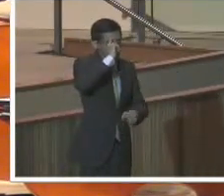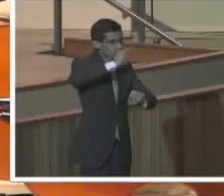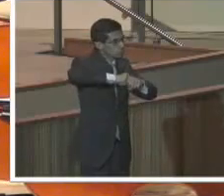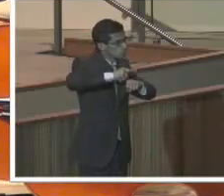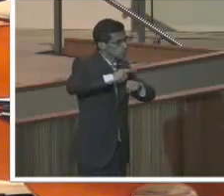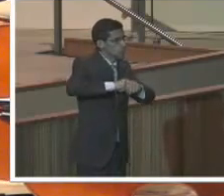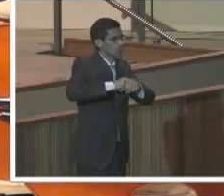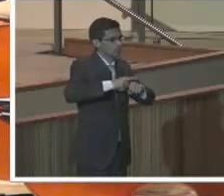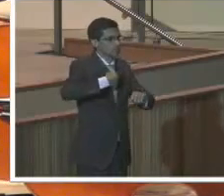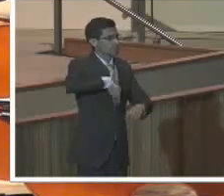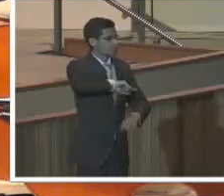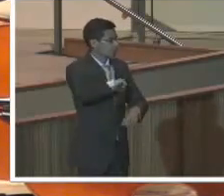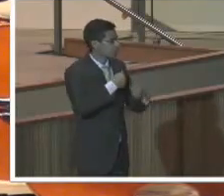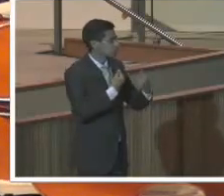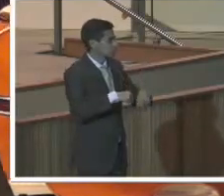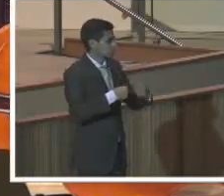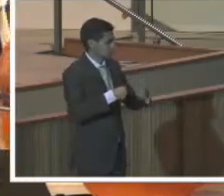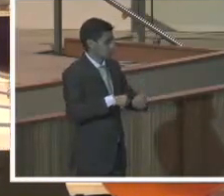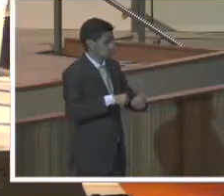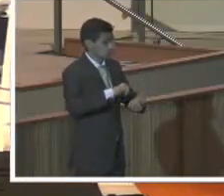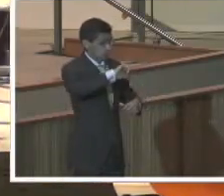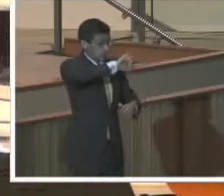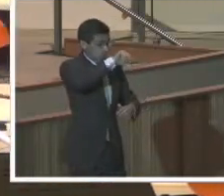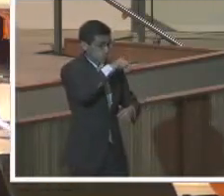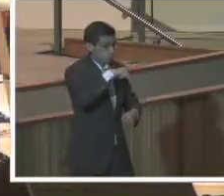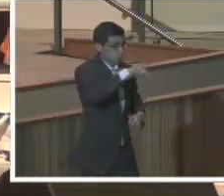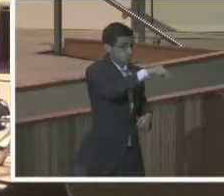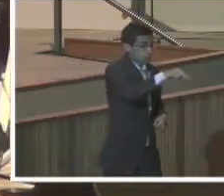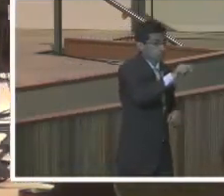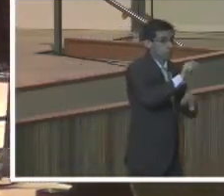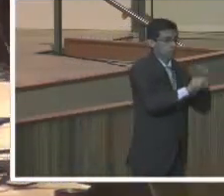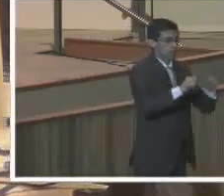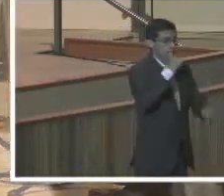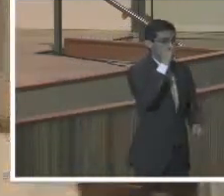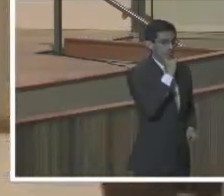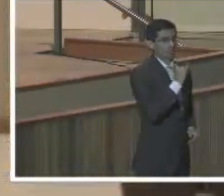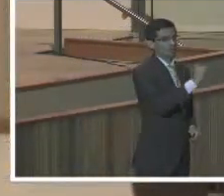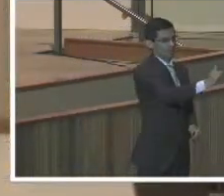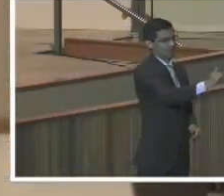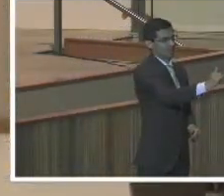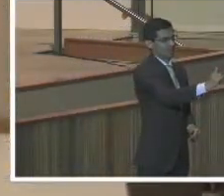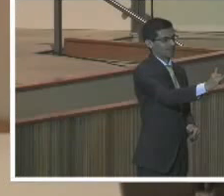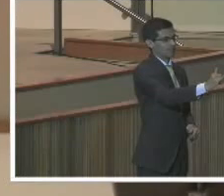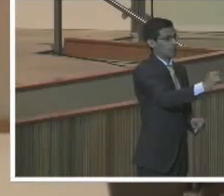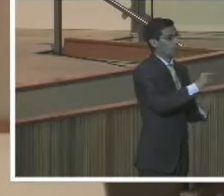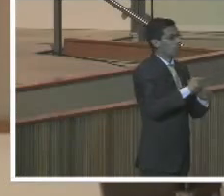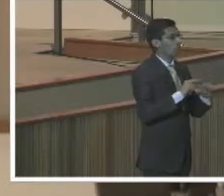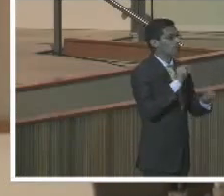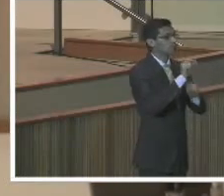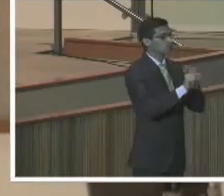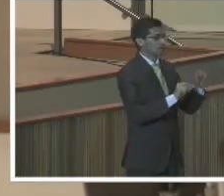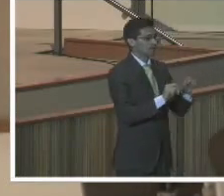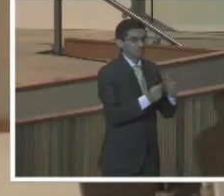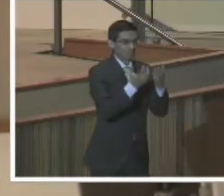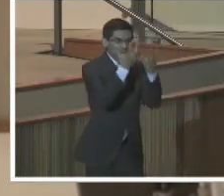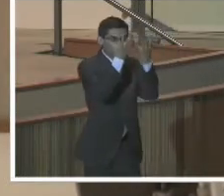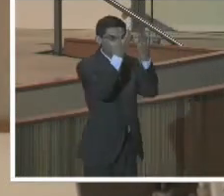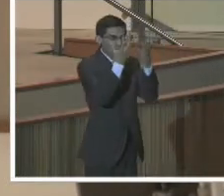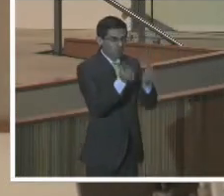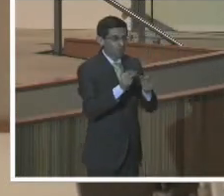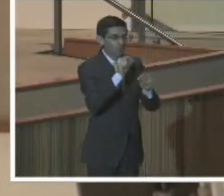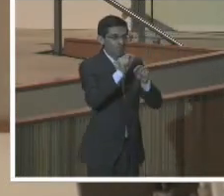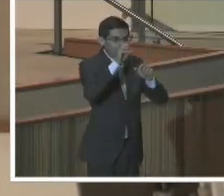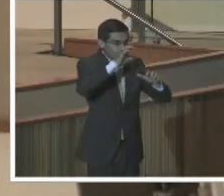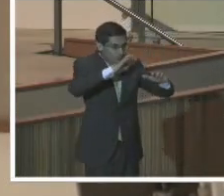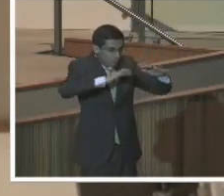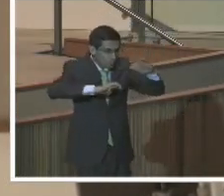tempo. E Jonas era um profeta, e o que ele não concordou foi com o plano de Deus para a sua vida,